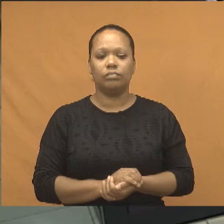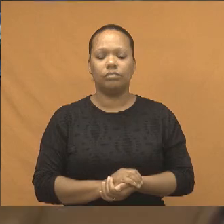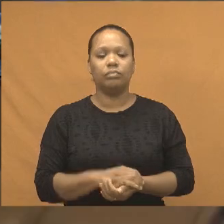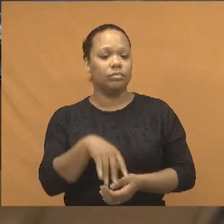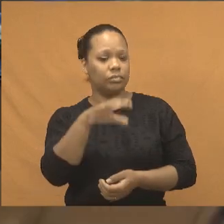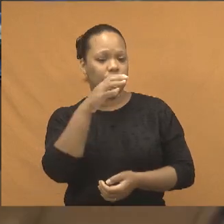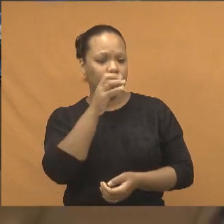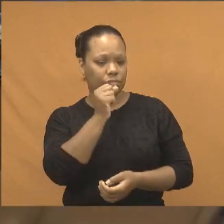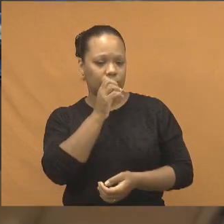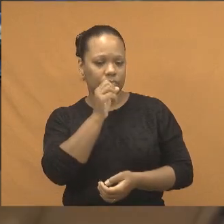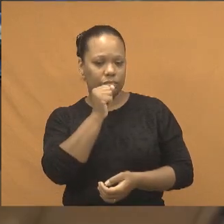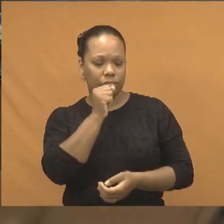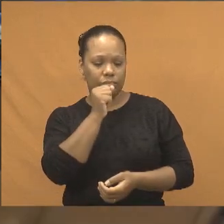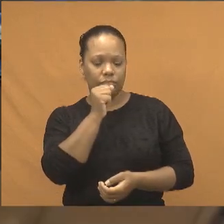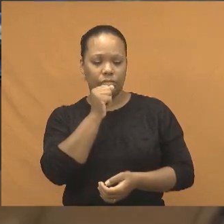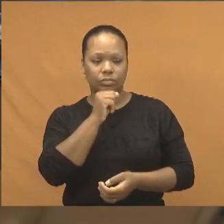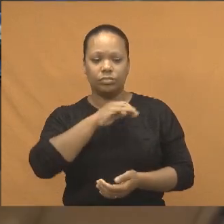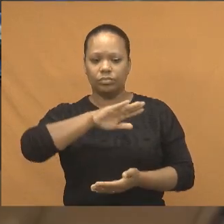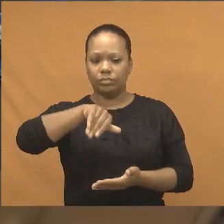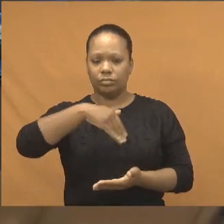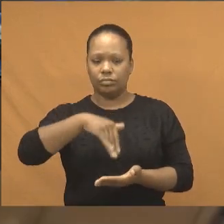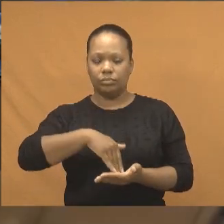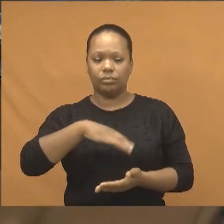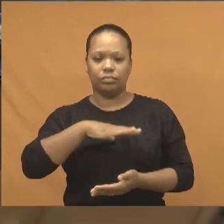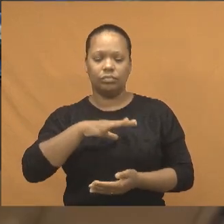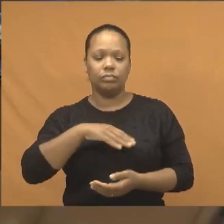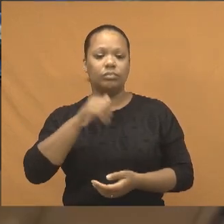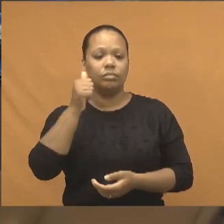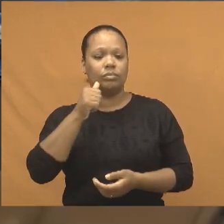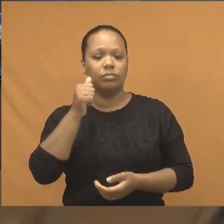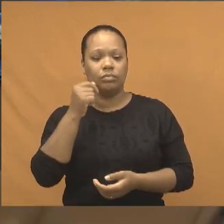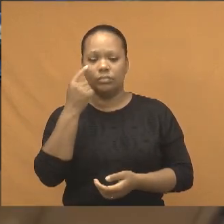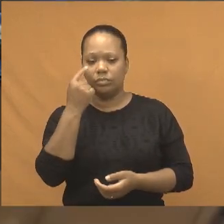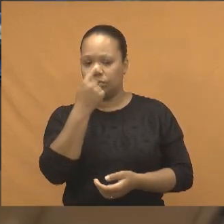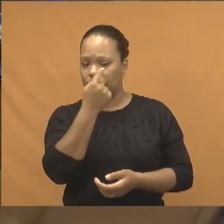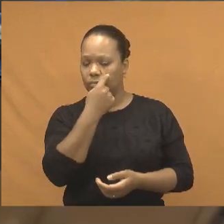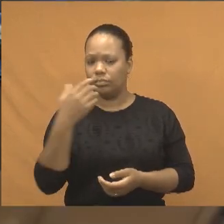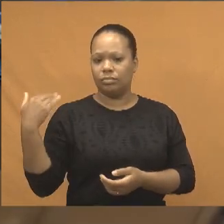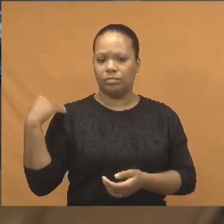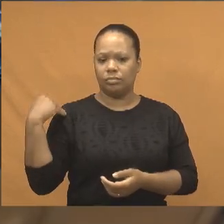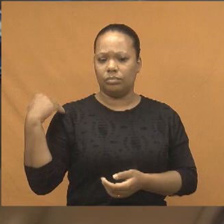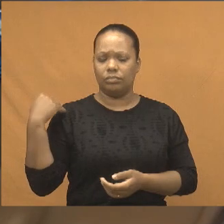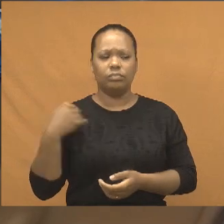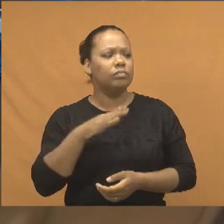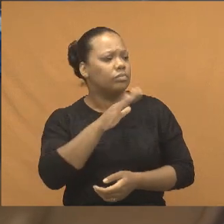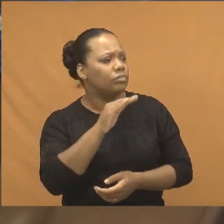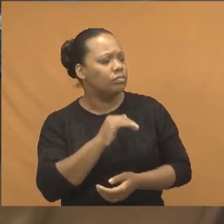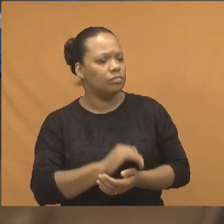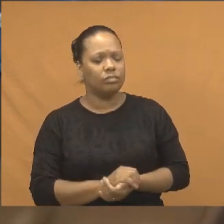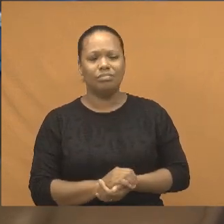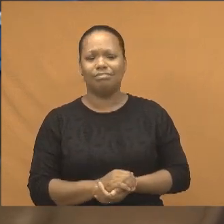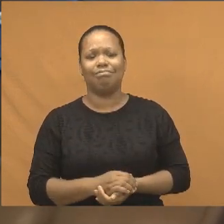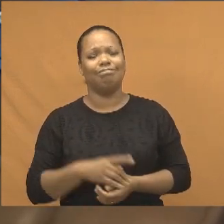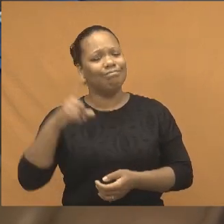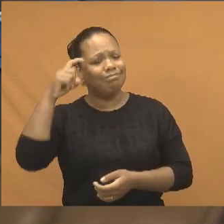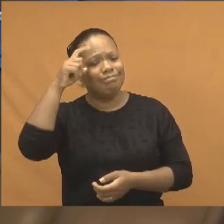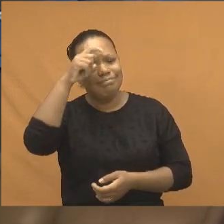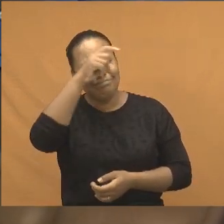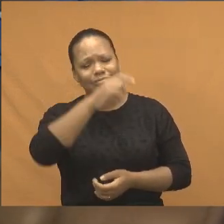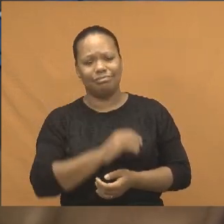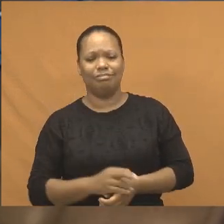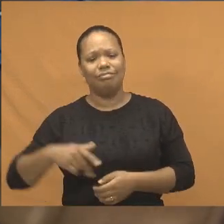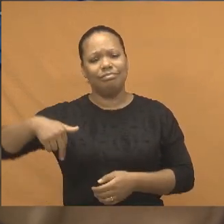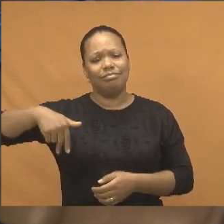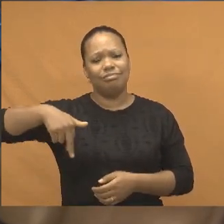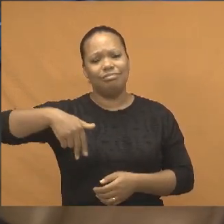No sábado, estava no centro da cidade, a mulher do Parque Meia Lua me parou a munícipe e disse: vereador, não aguenta mais. Vim